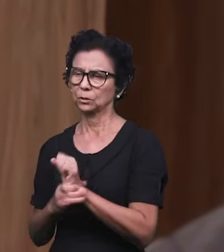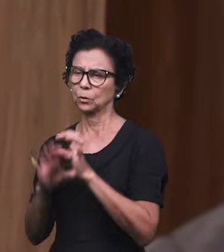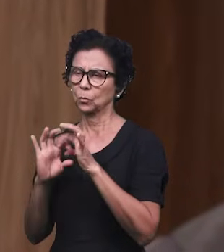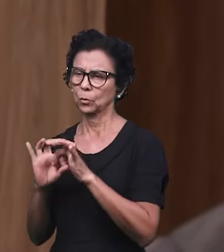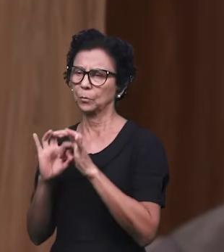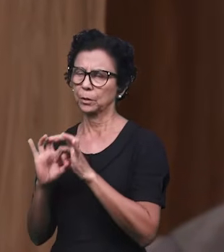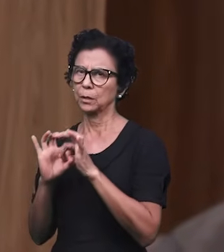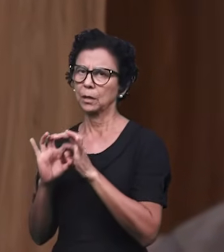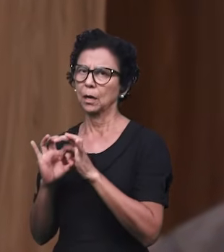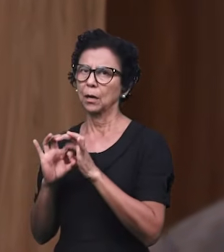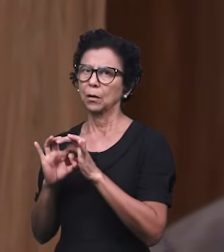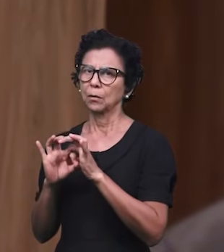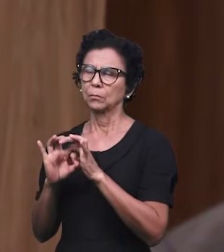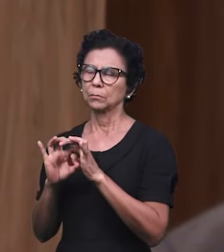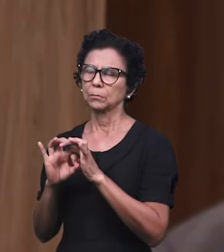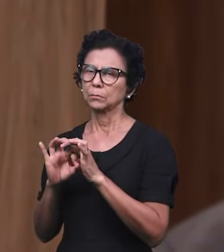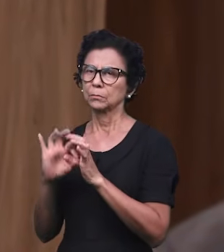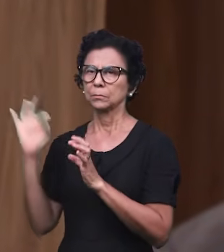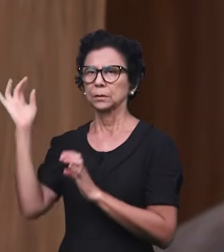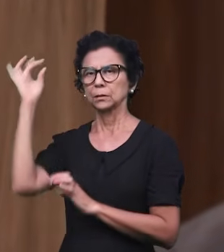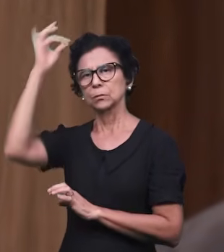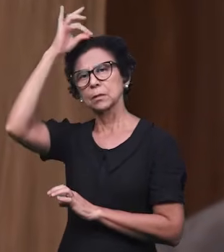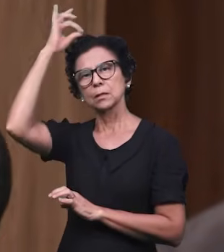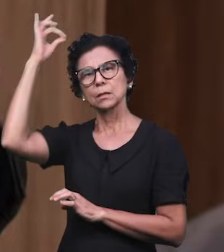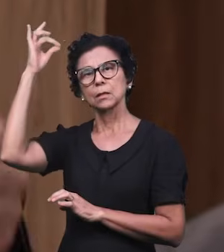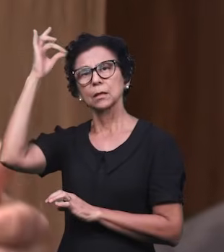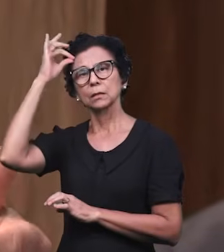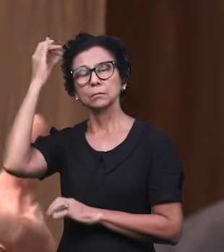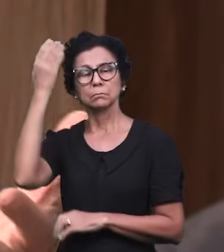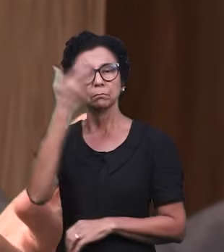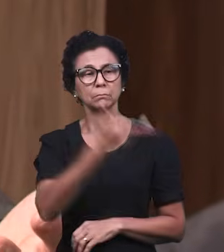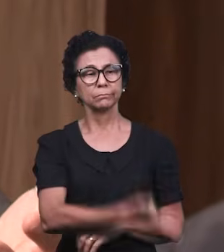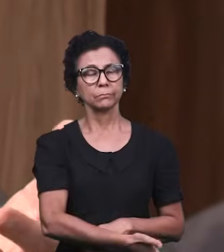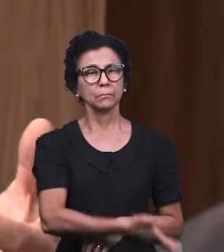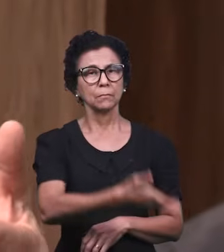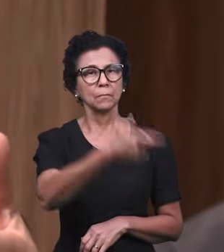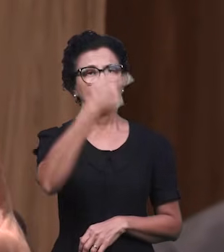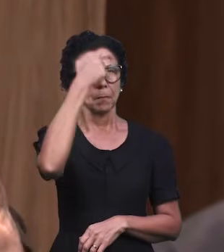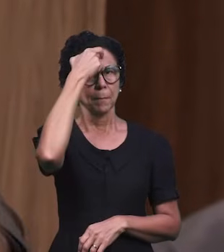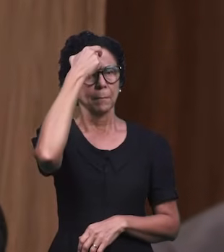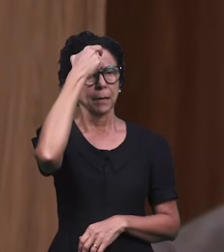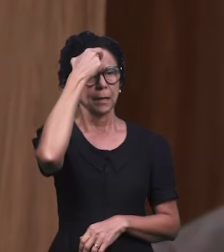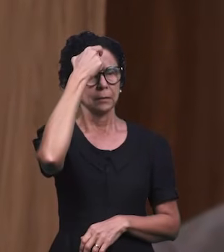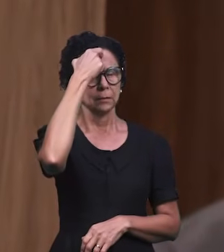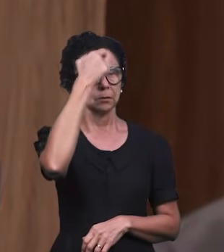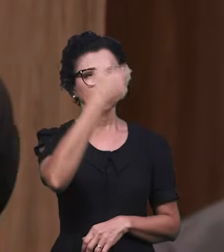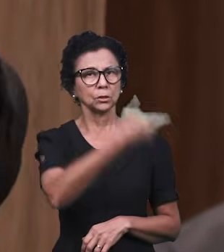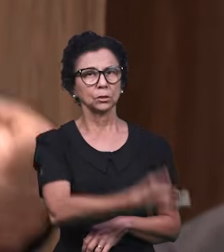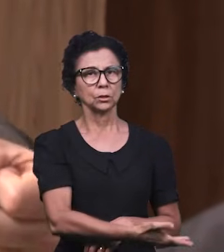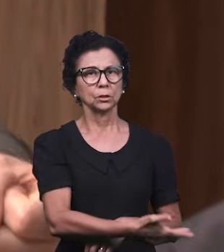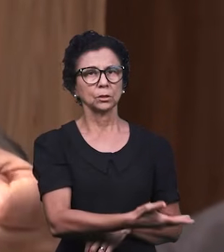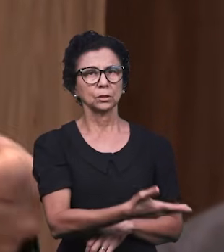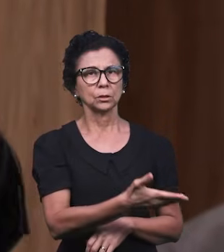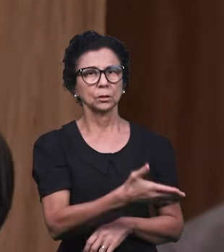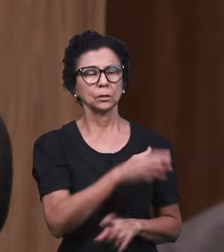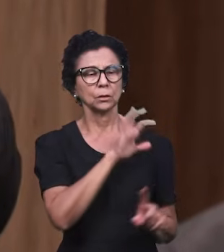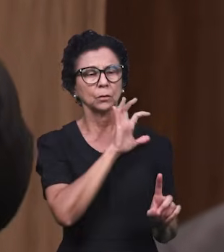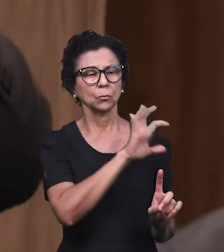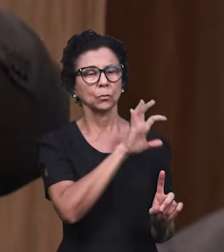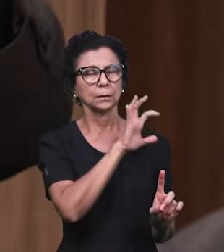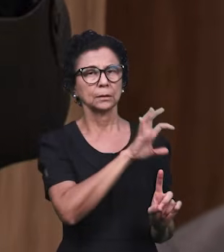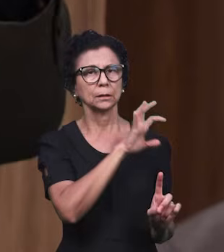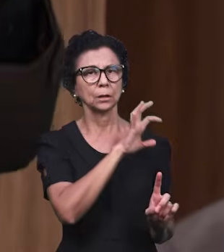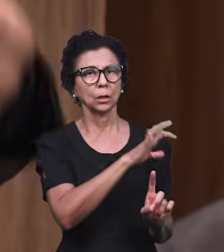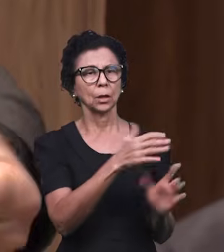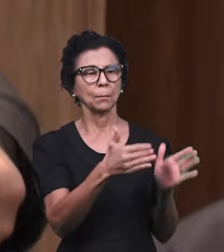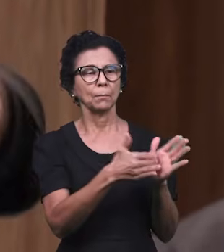o Espírito Santo. E por último, o cristianismo ele calcificou a mente do homem, inserindo uma barreira ali para que